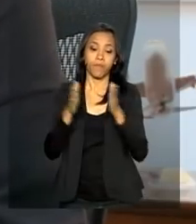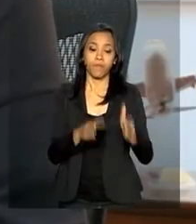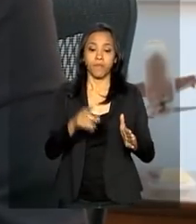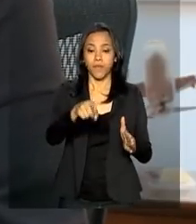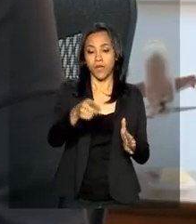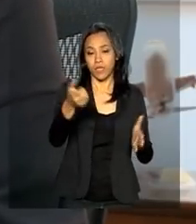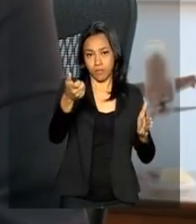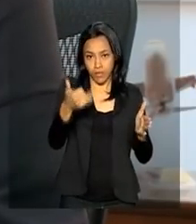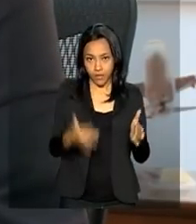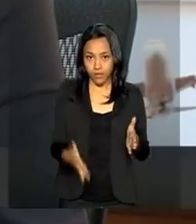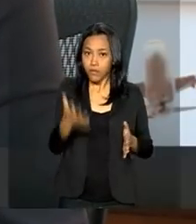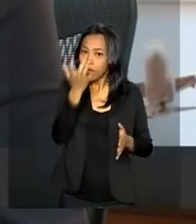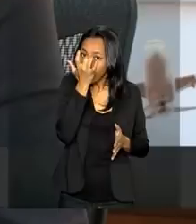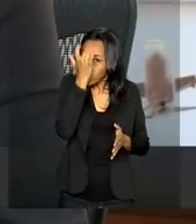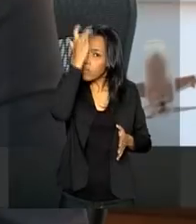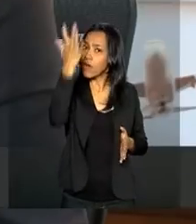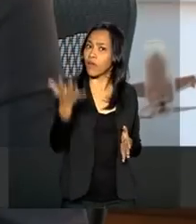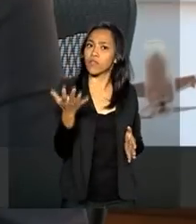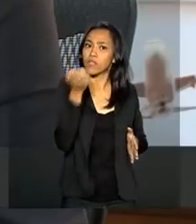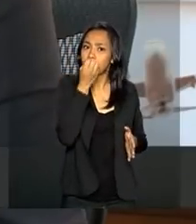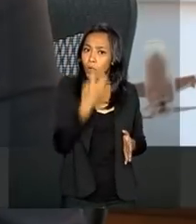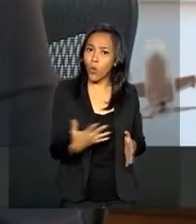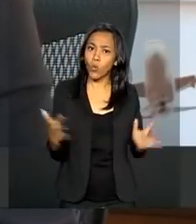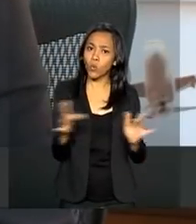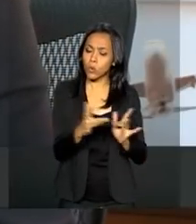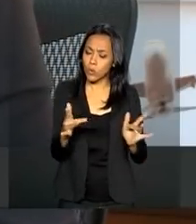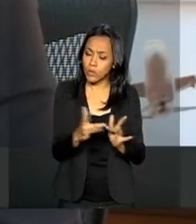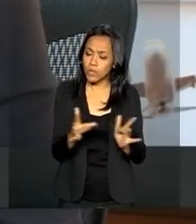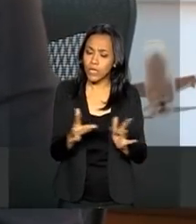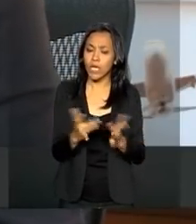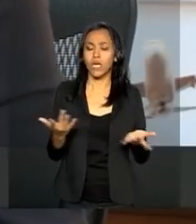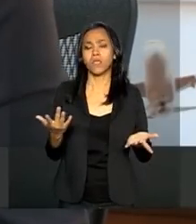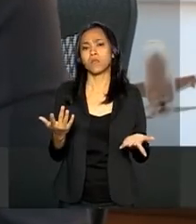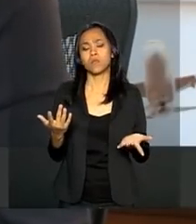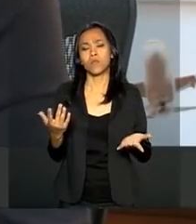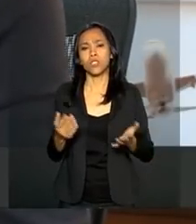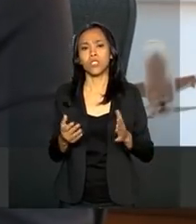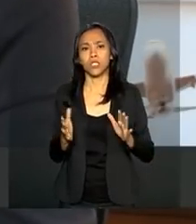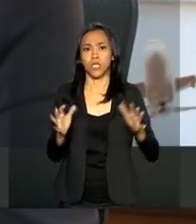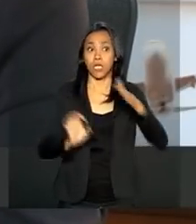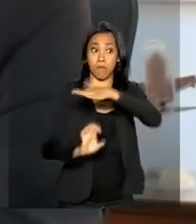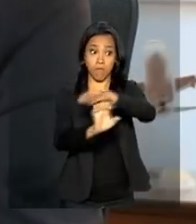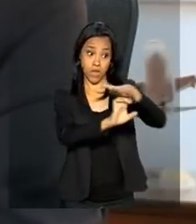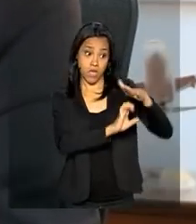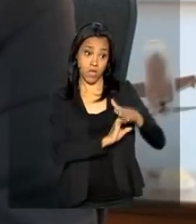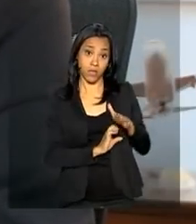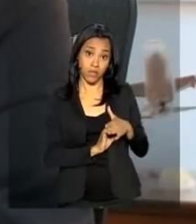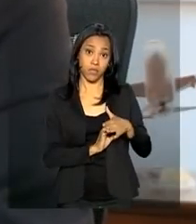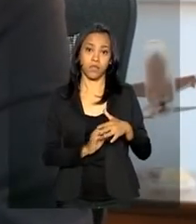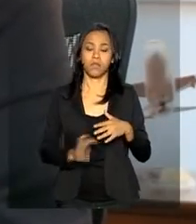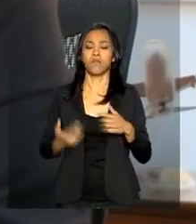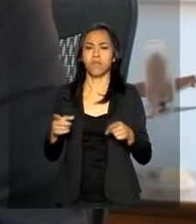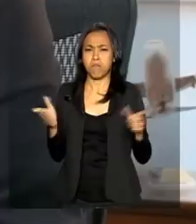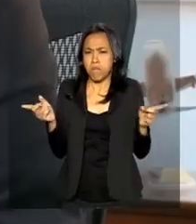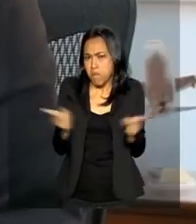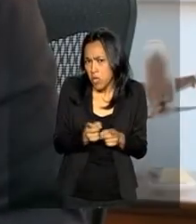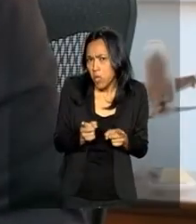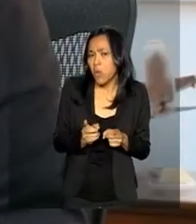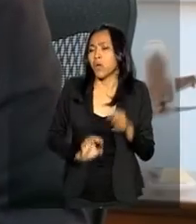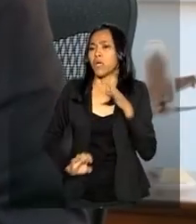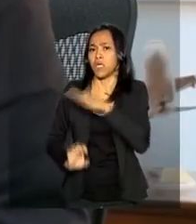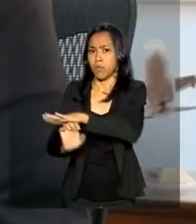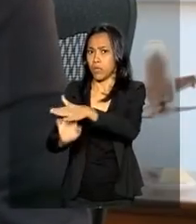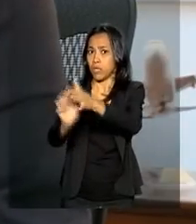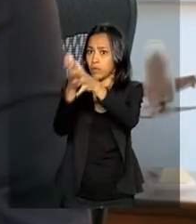que facilita a o o o intercâmbio entre pequenas e médias empresas que é um são setores bastante dinâmicos